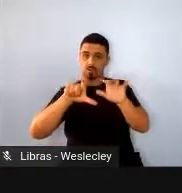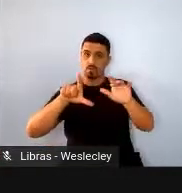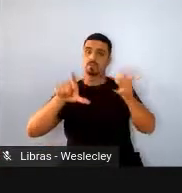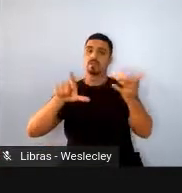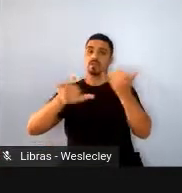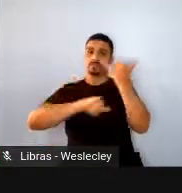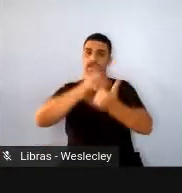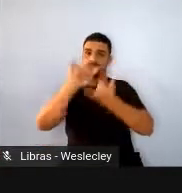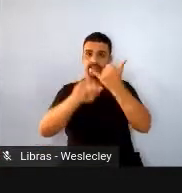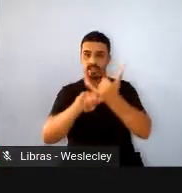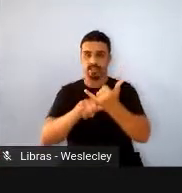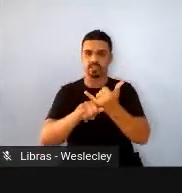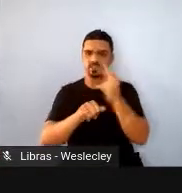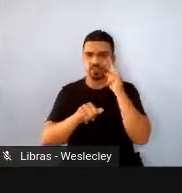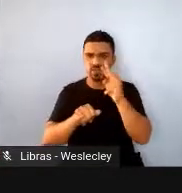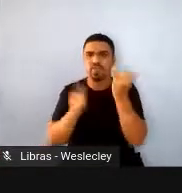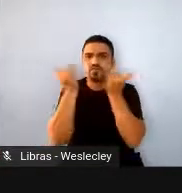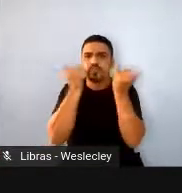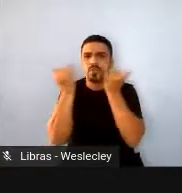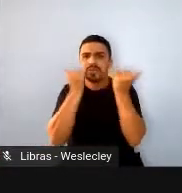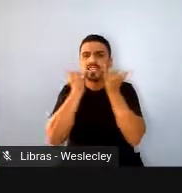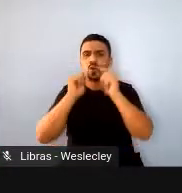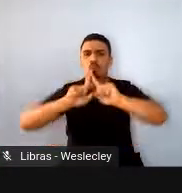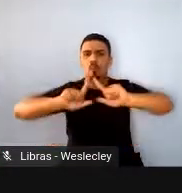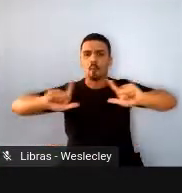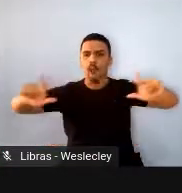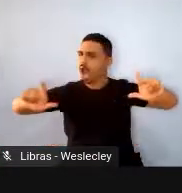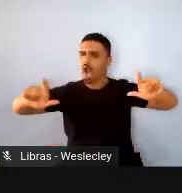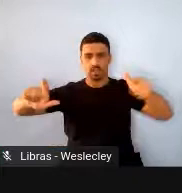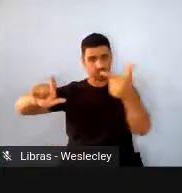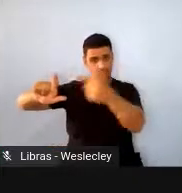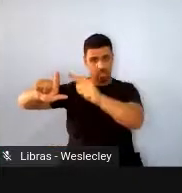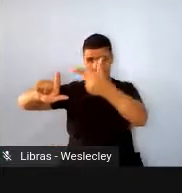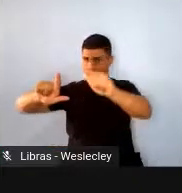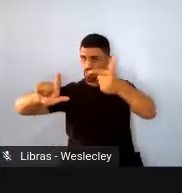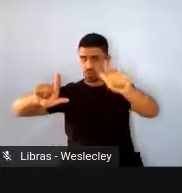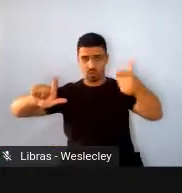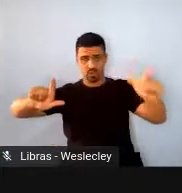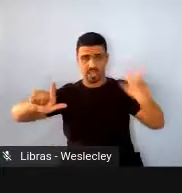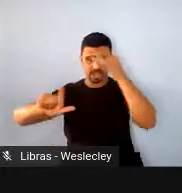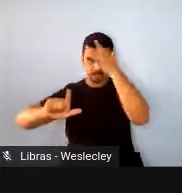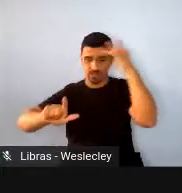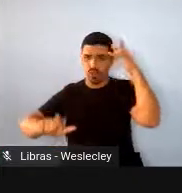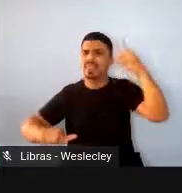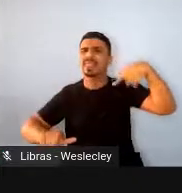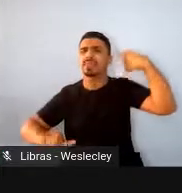não tem informação nenhuma, nem do parlamentar que está falando.